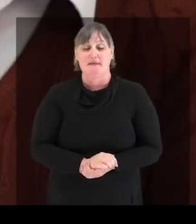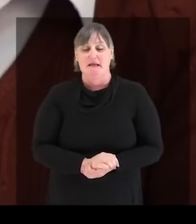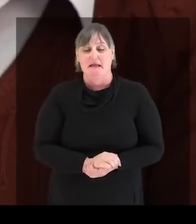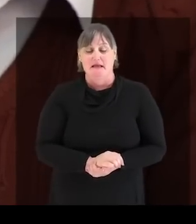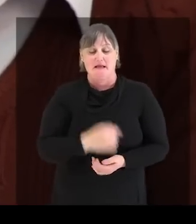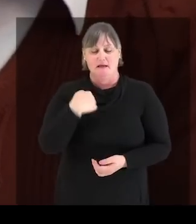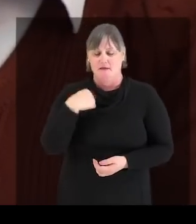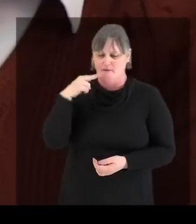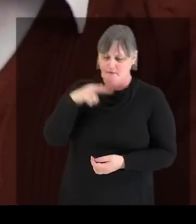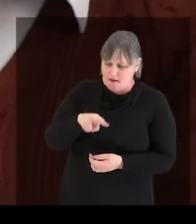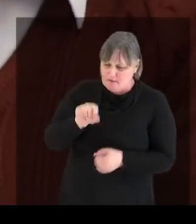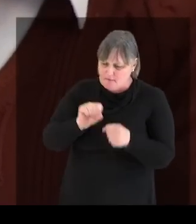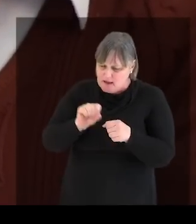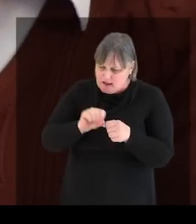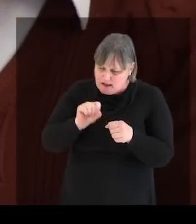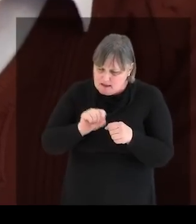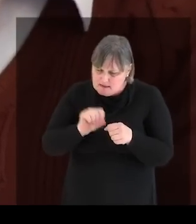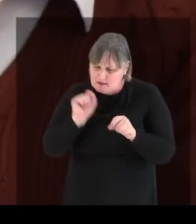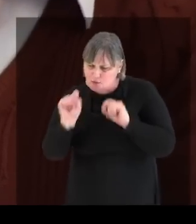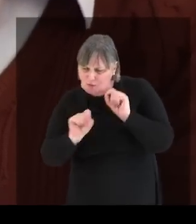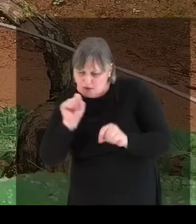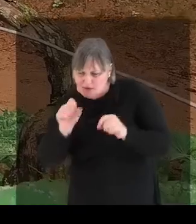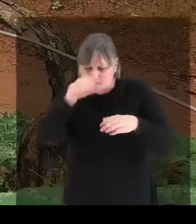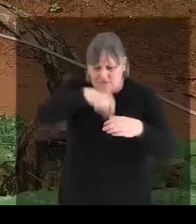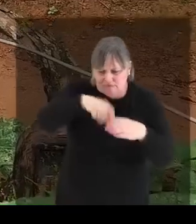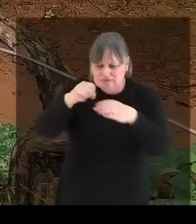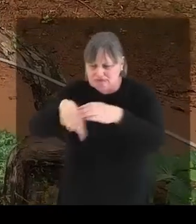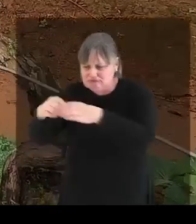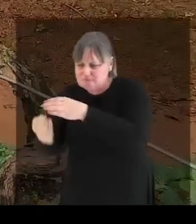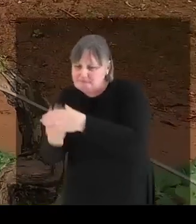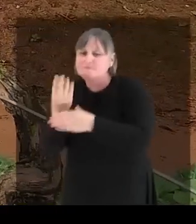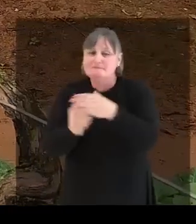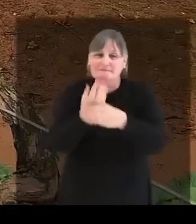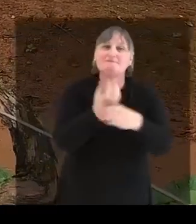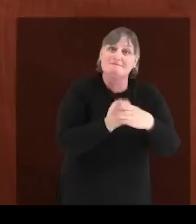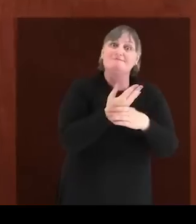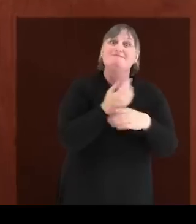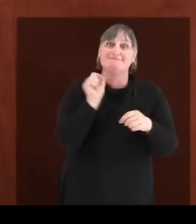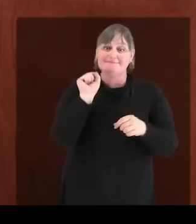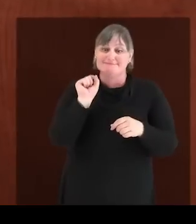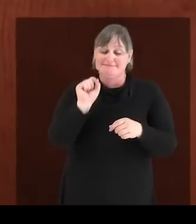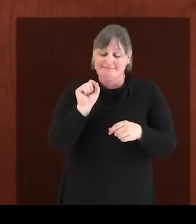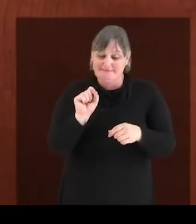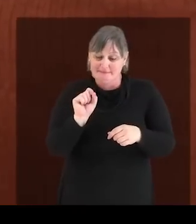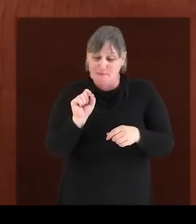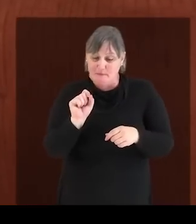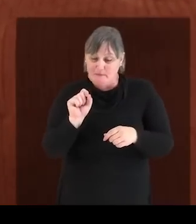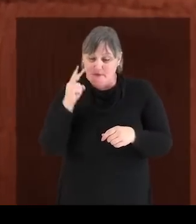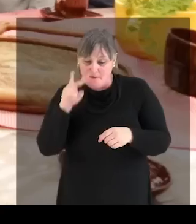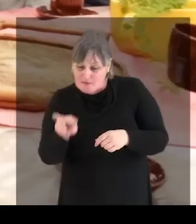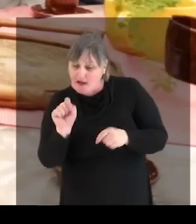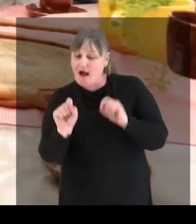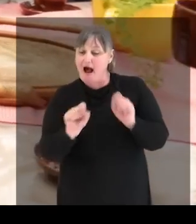Vieram uma vez aqui, daí eu vi que eles estavam assim, muito entusiasmados com a plantação, que fazia aqui sempre. E você deu um pedacinho